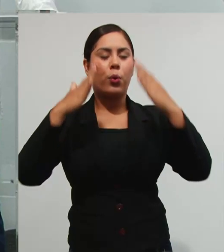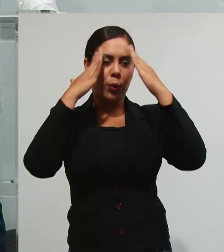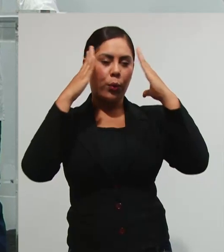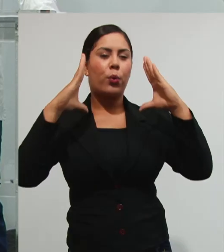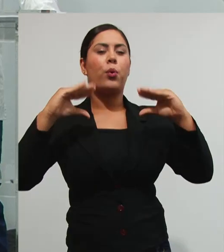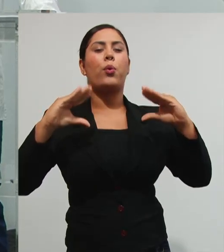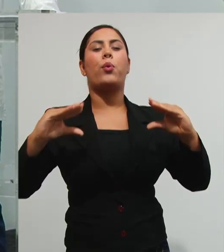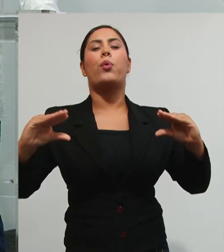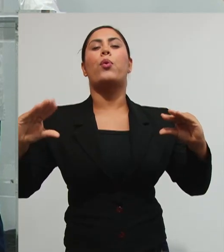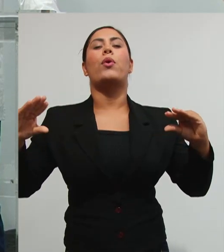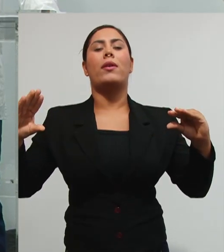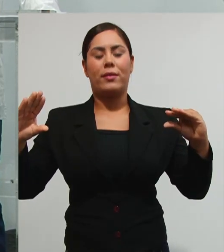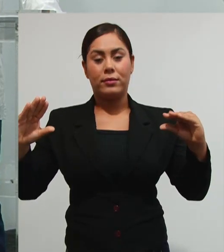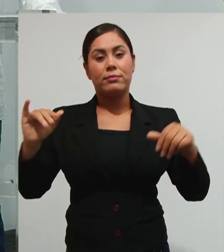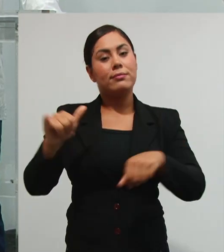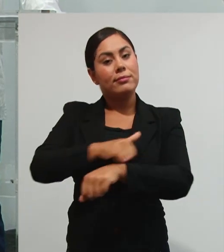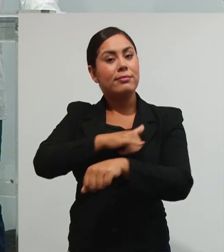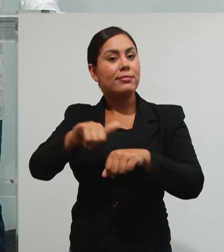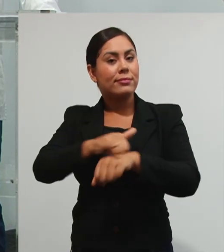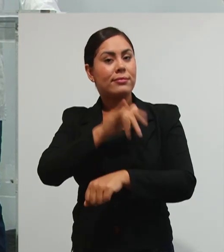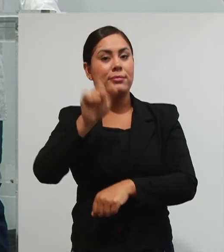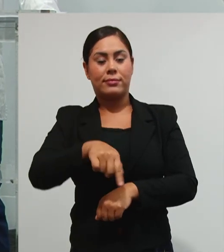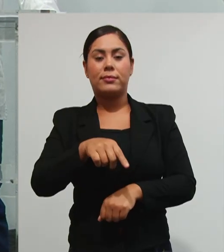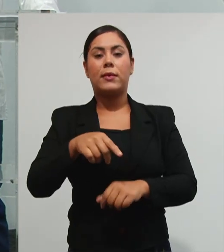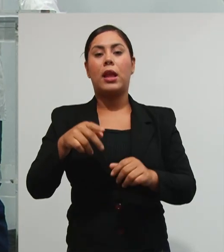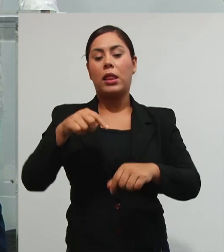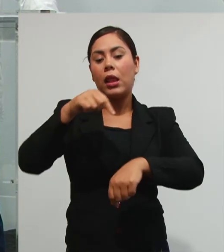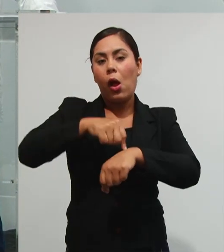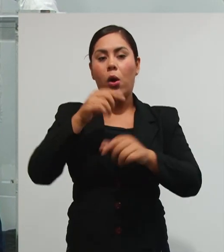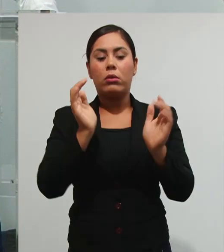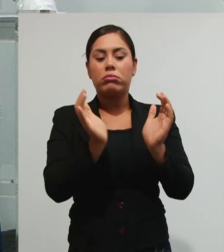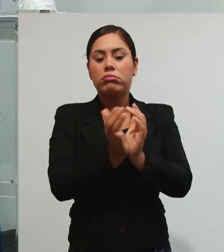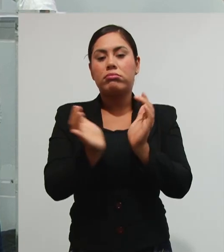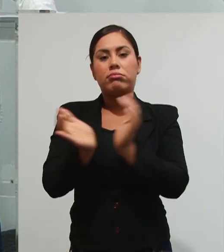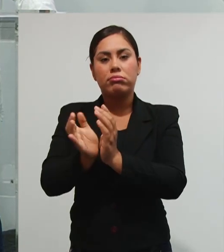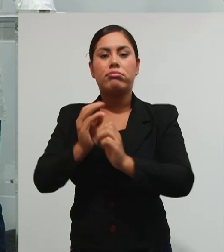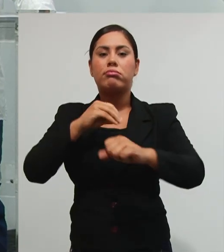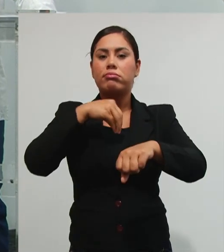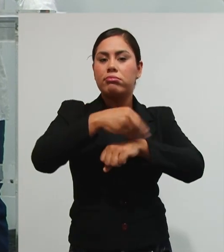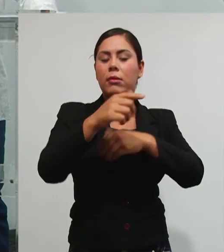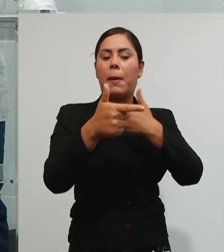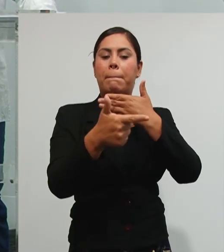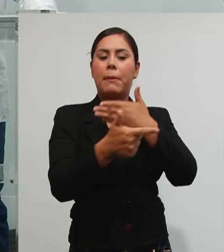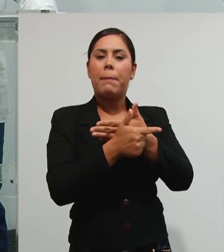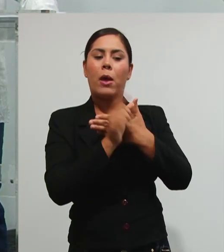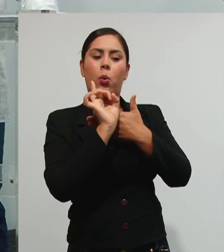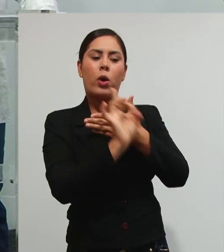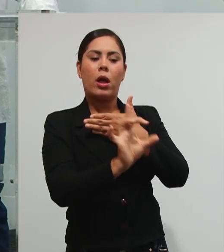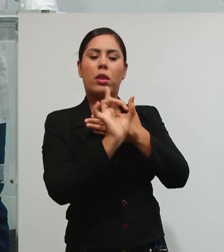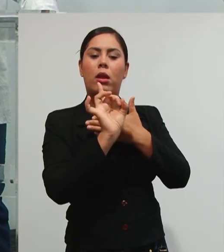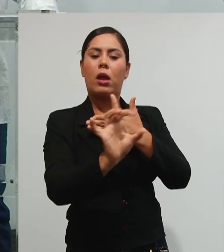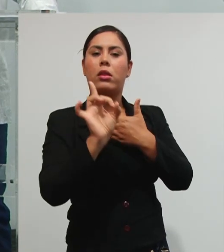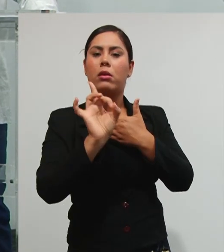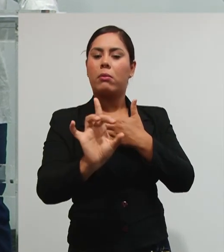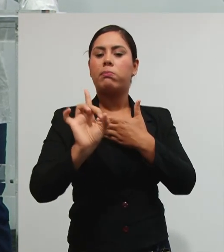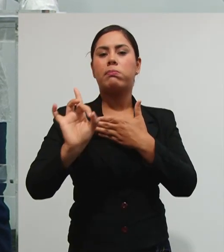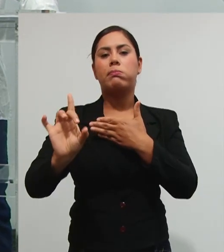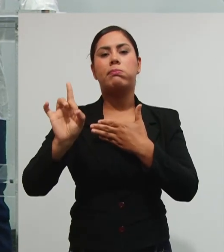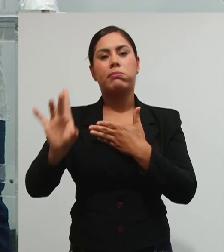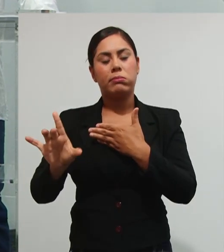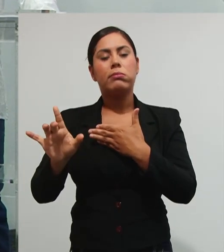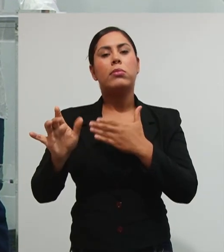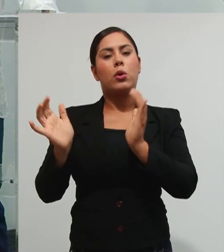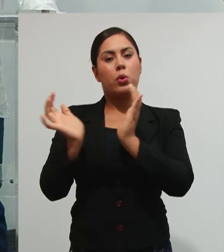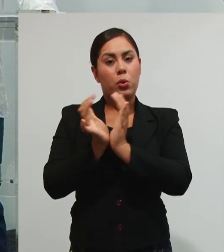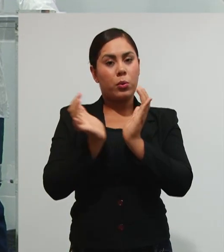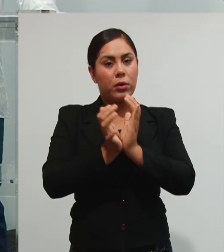Então, uma boa estratégia é que, quando montar grupos, designe um papel para cada membro daquele pequeno grupo,